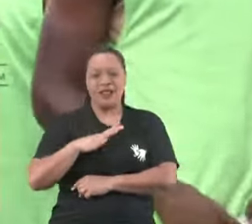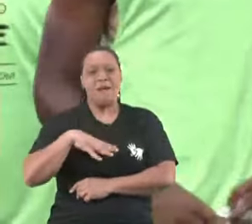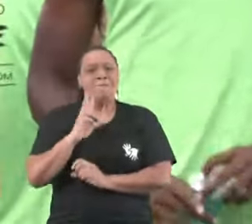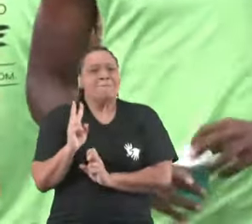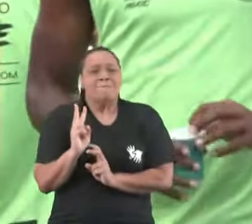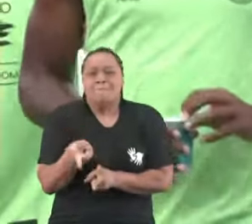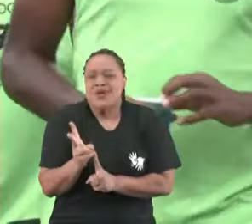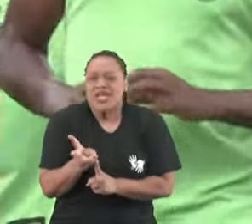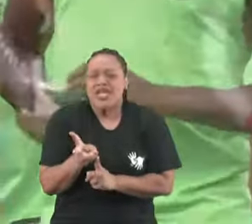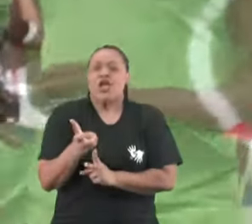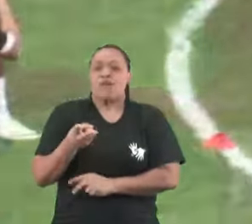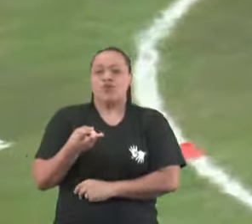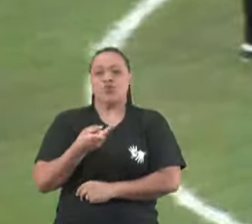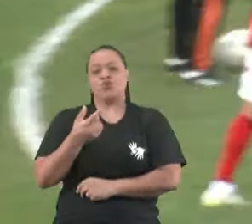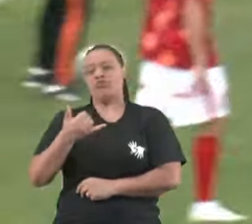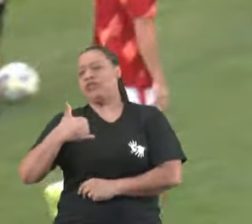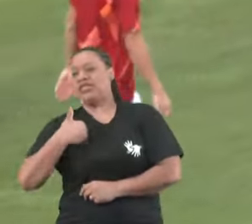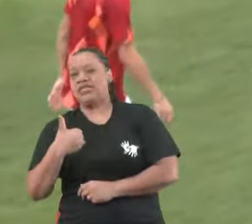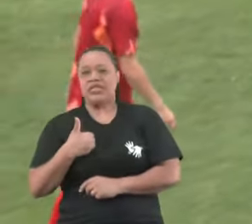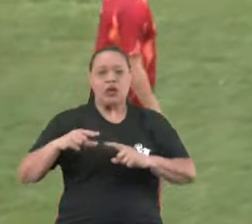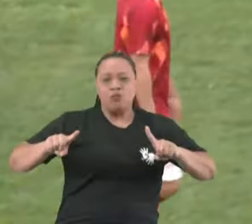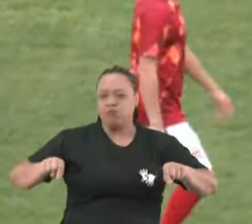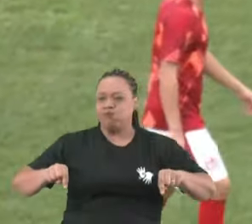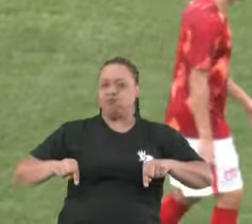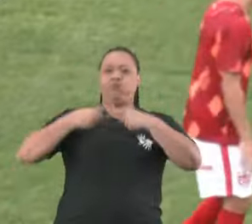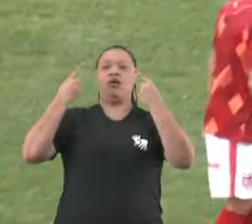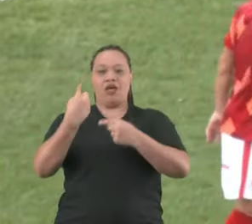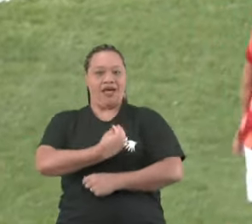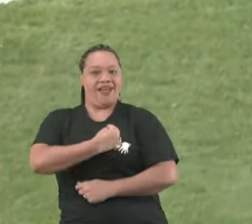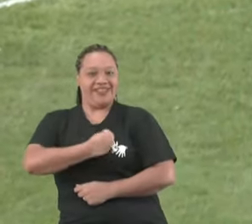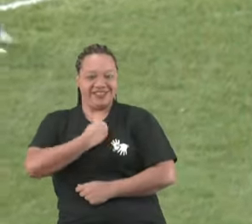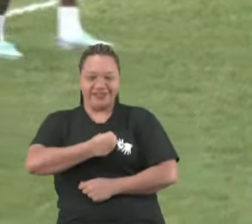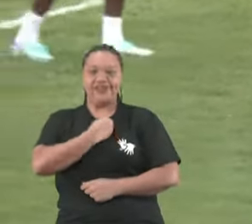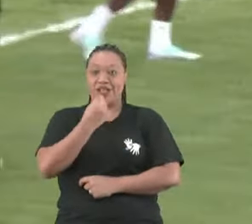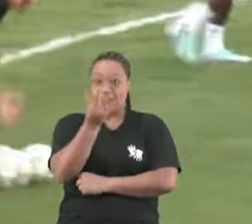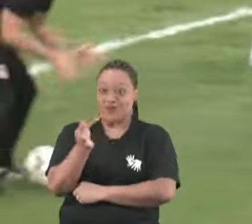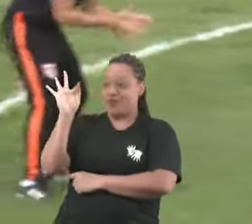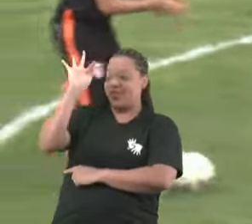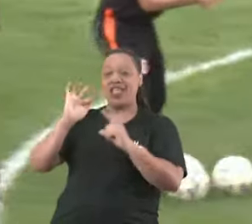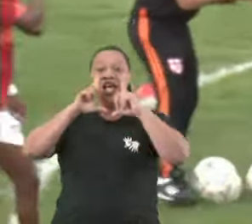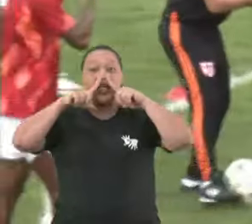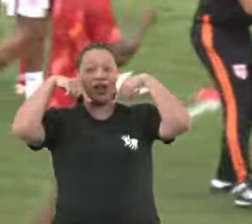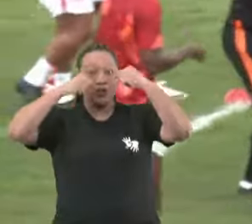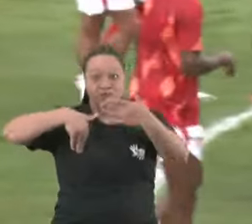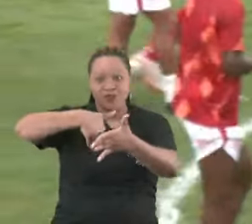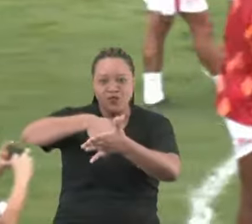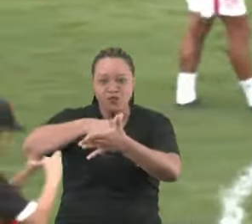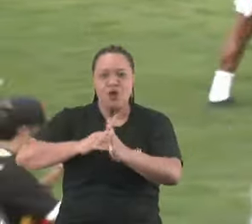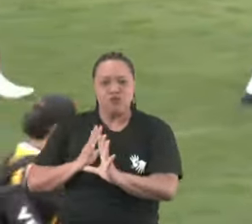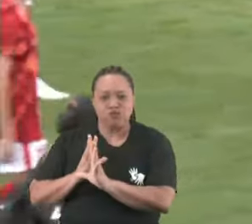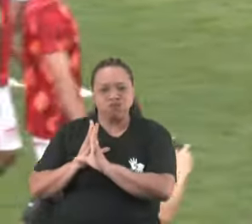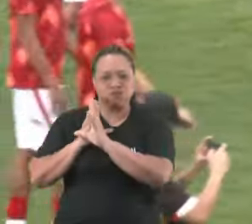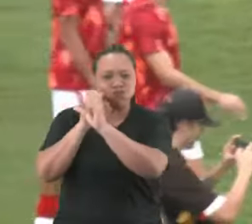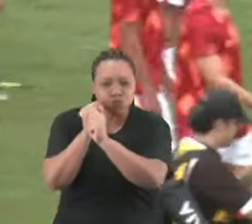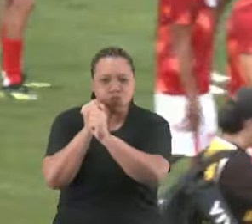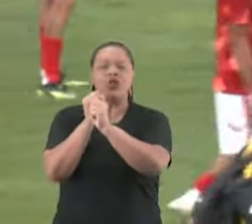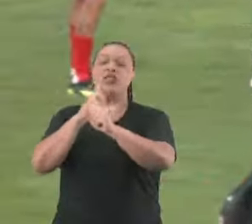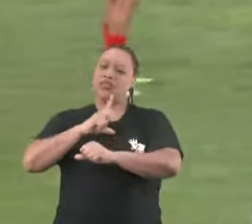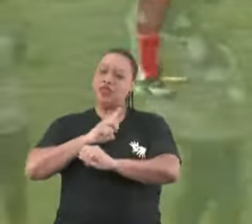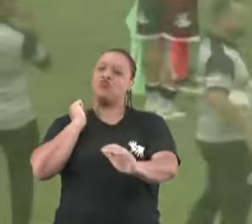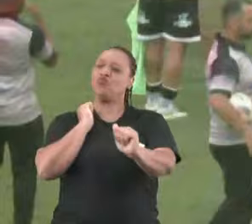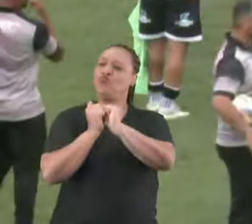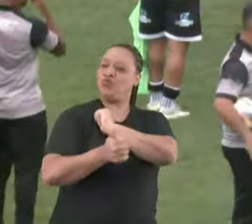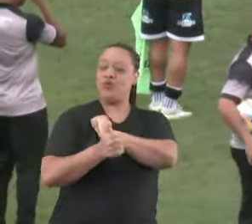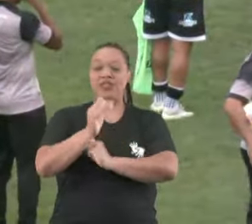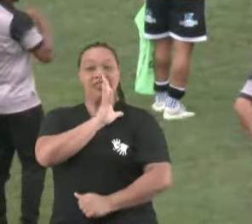número de idade, né? A gente poderia dizer de existência da Federação Alagoana de Futebol. A gente tem do jogo